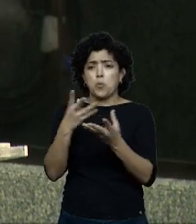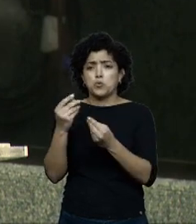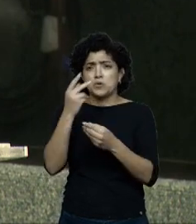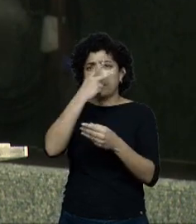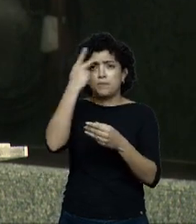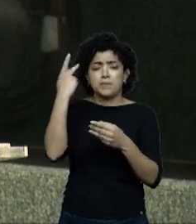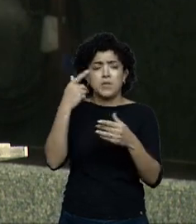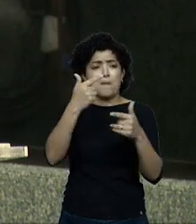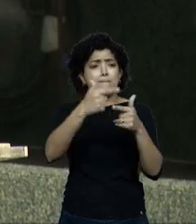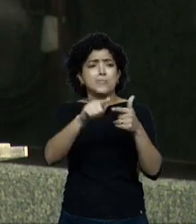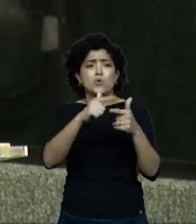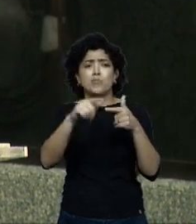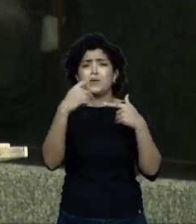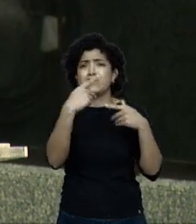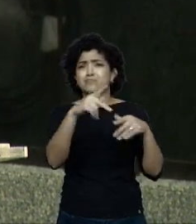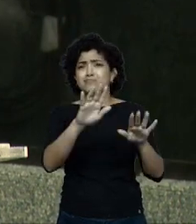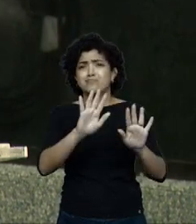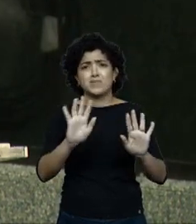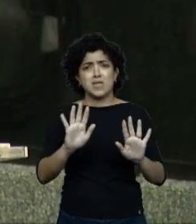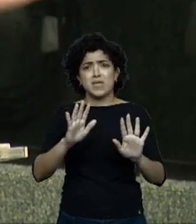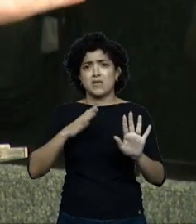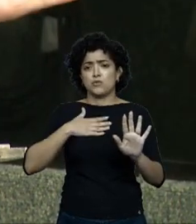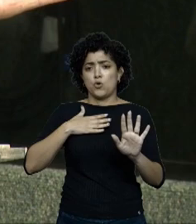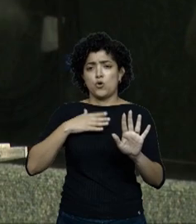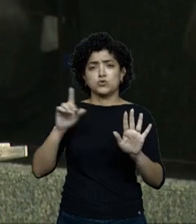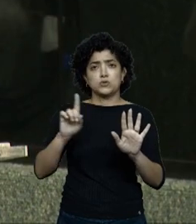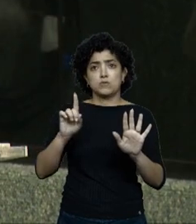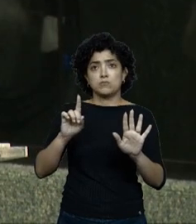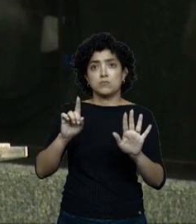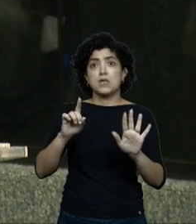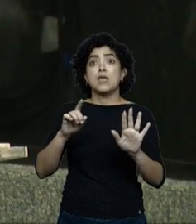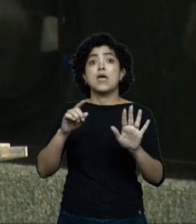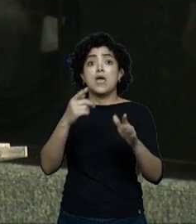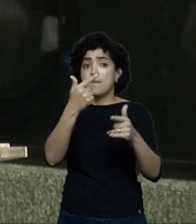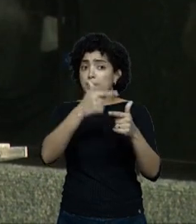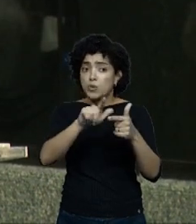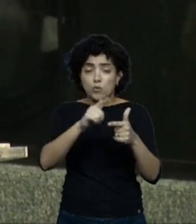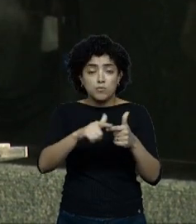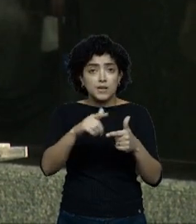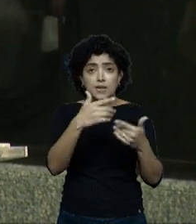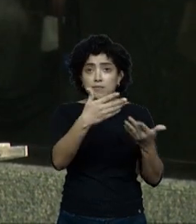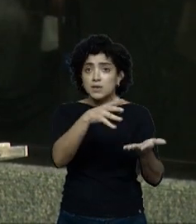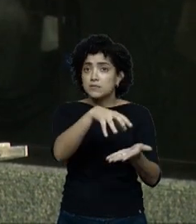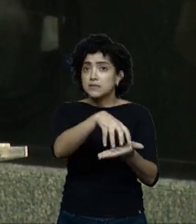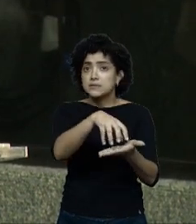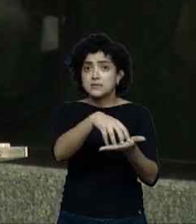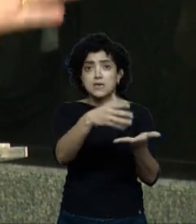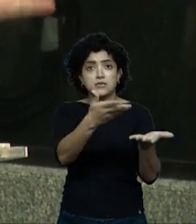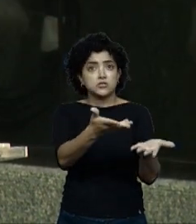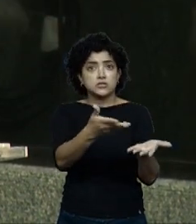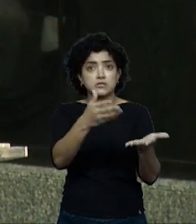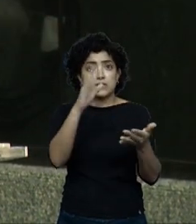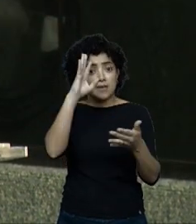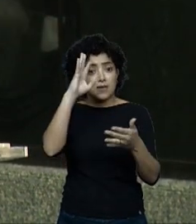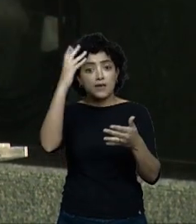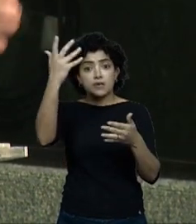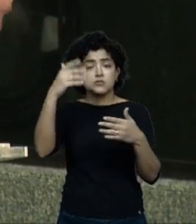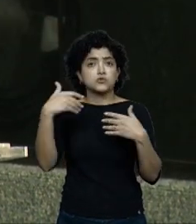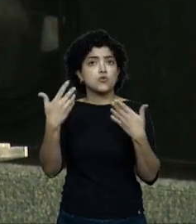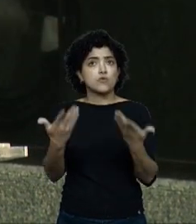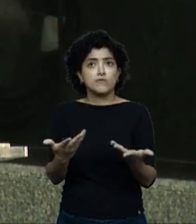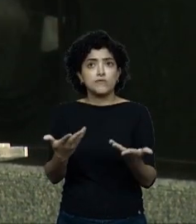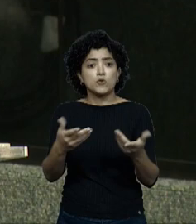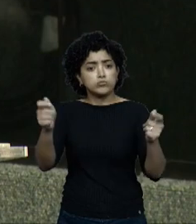problema do act não é problema nosso é problema das sete ele que fez o viva é ele que tem